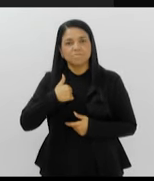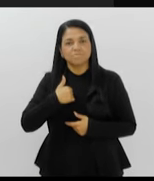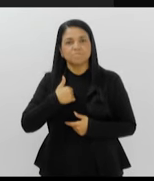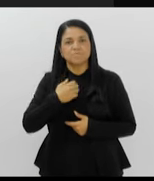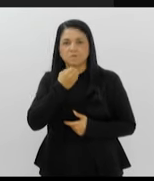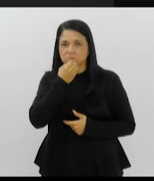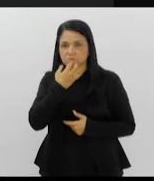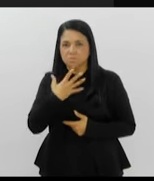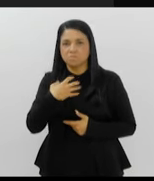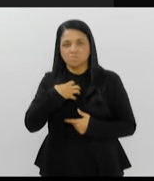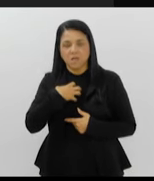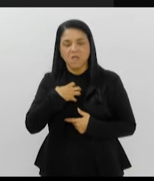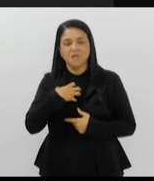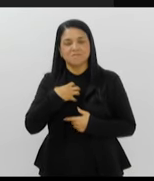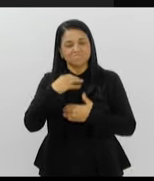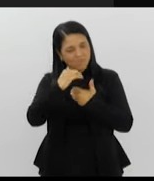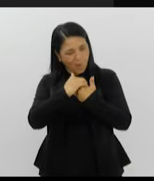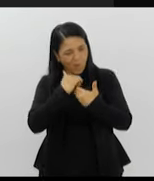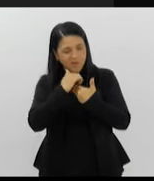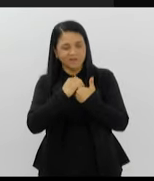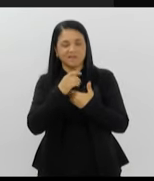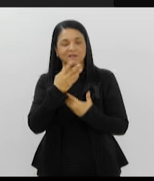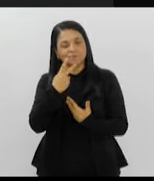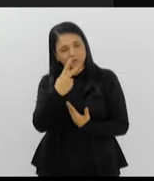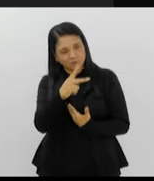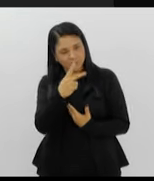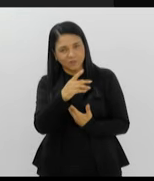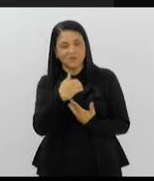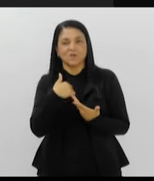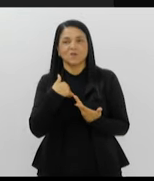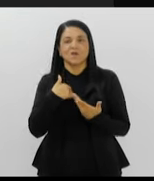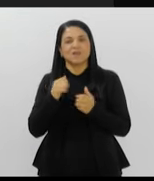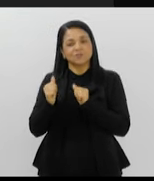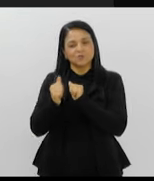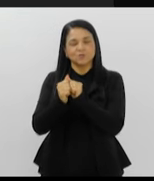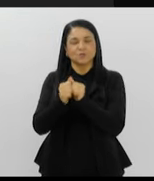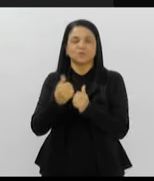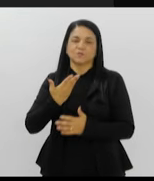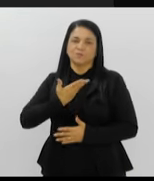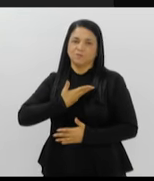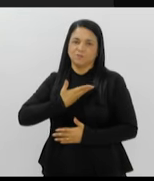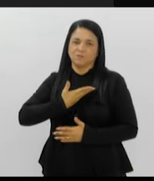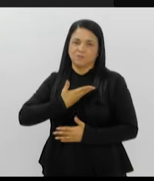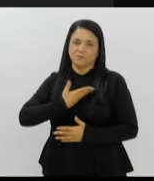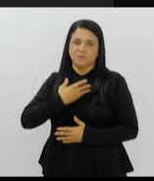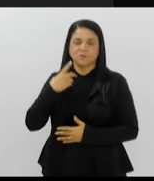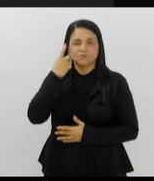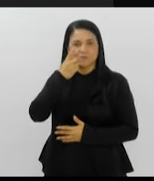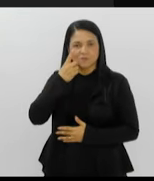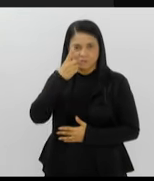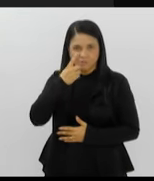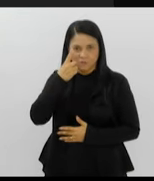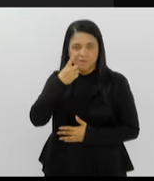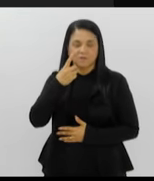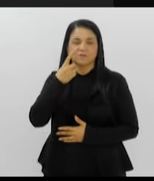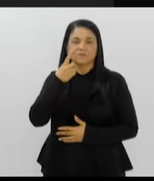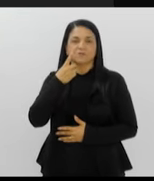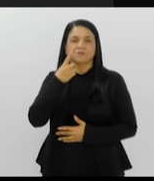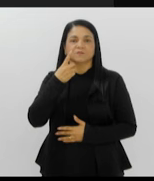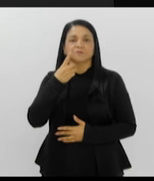bem comandado, Vossa Excelência, e muito bem acompanhado dos meus queridos